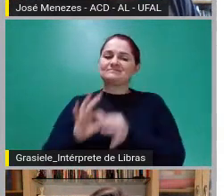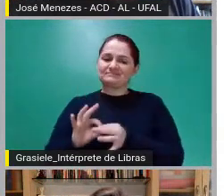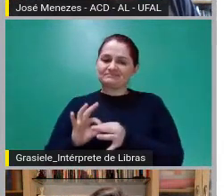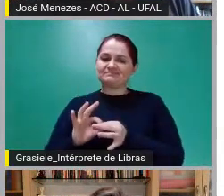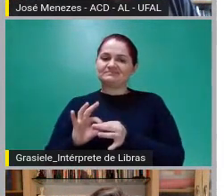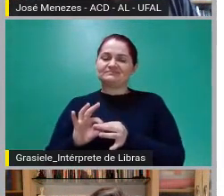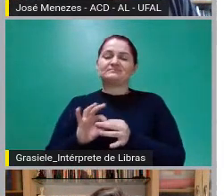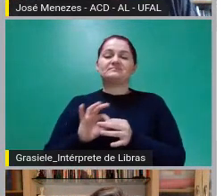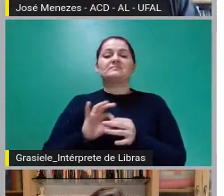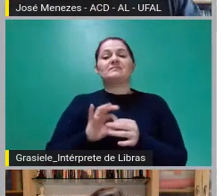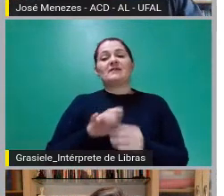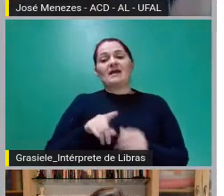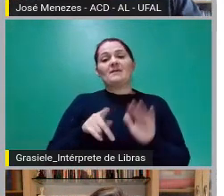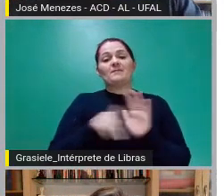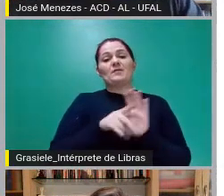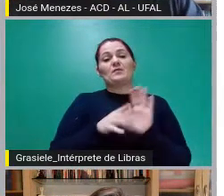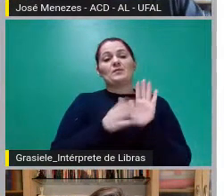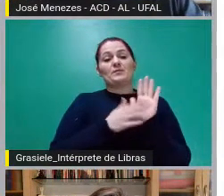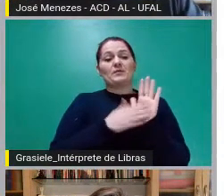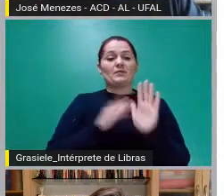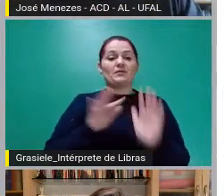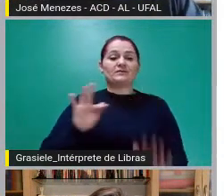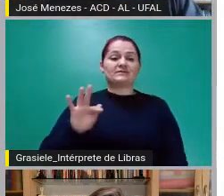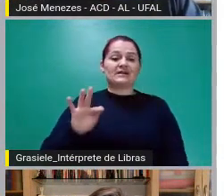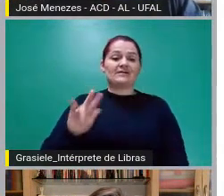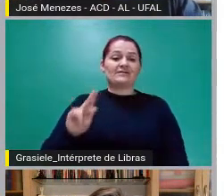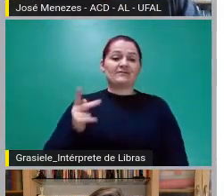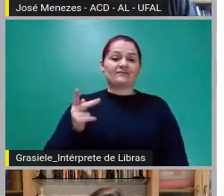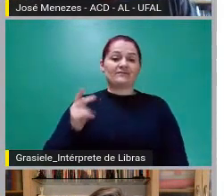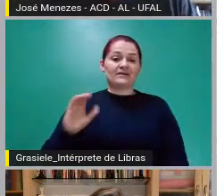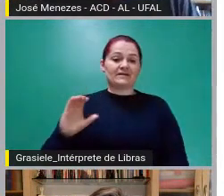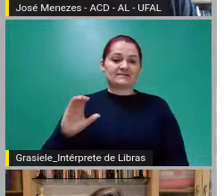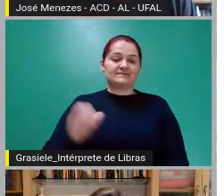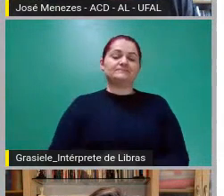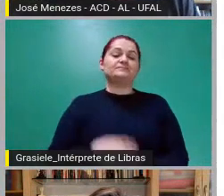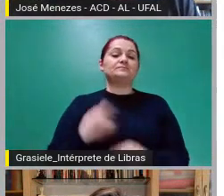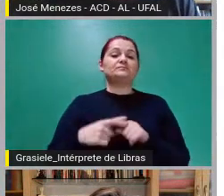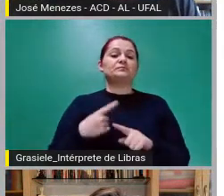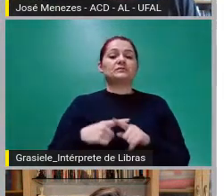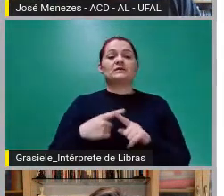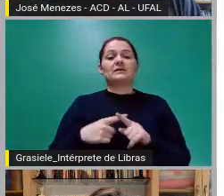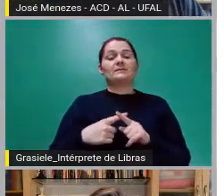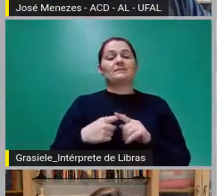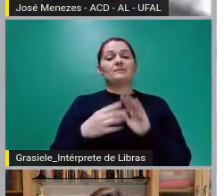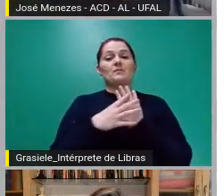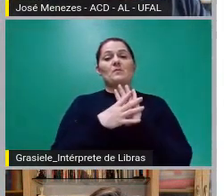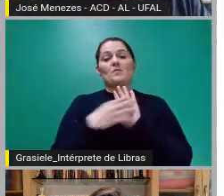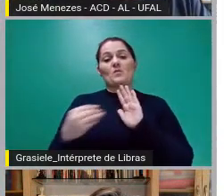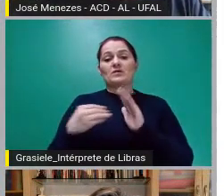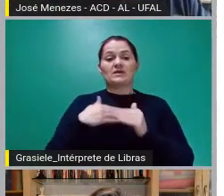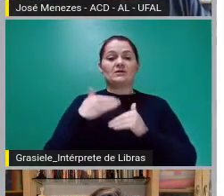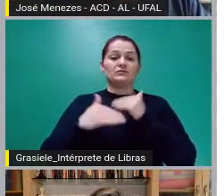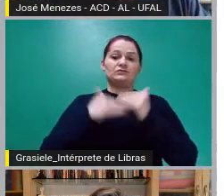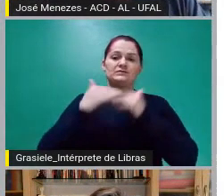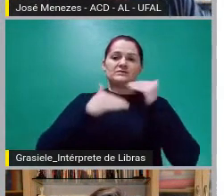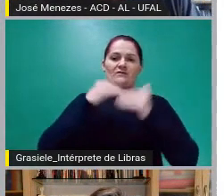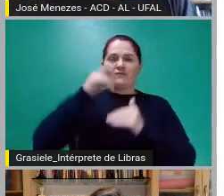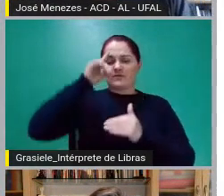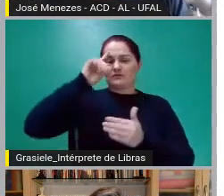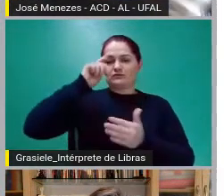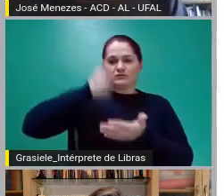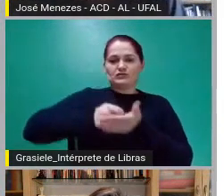Cardoso e Faleto, ou seja, o modelo de desenvolvimento que surge a partir do regime militar é um modelo